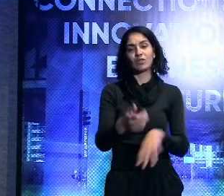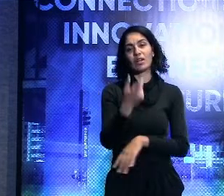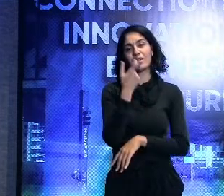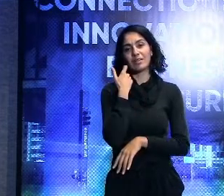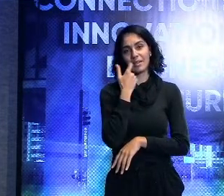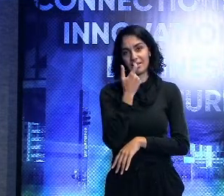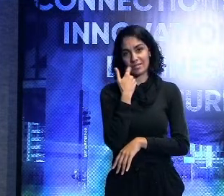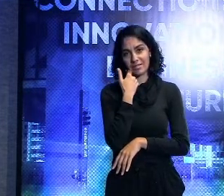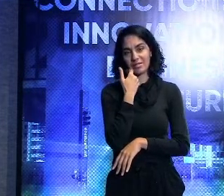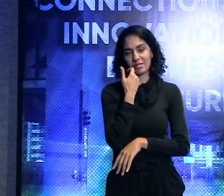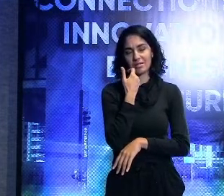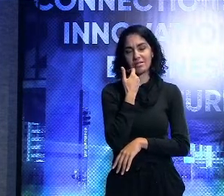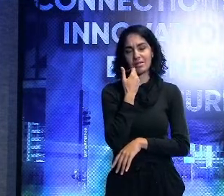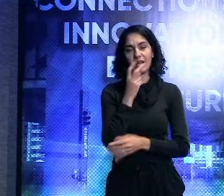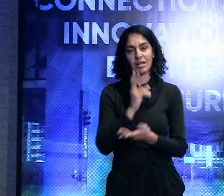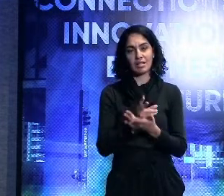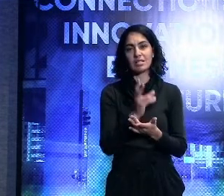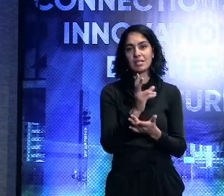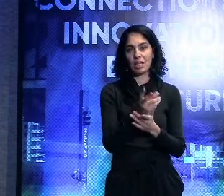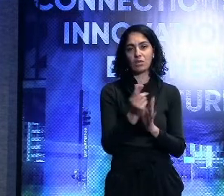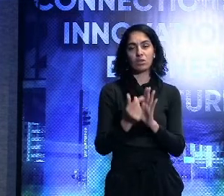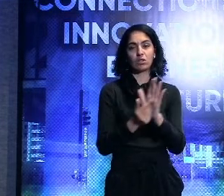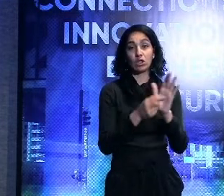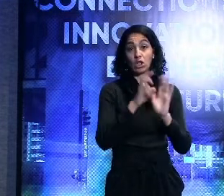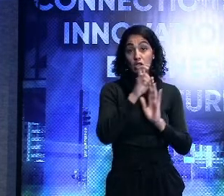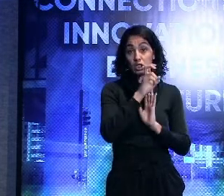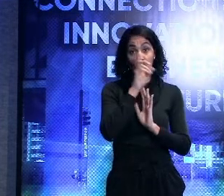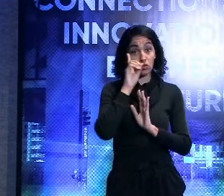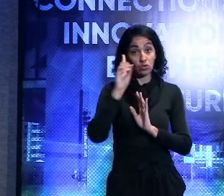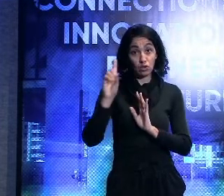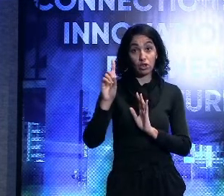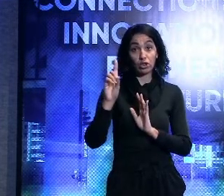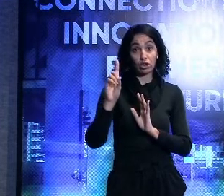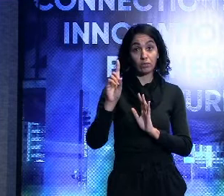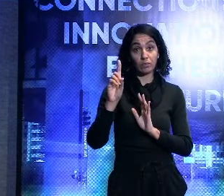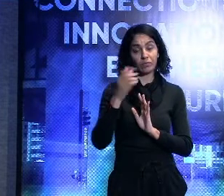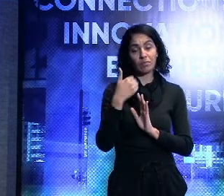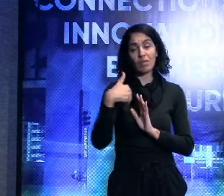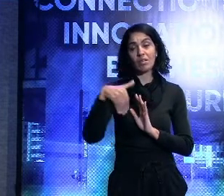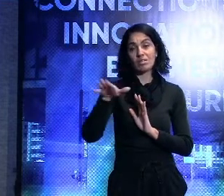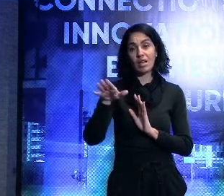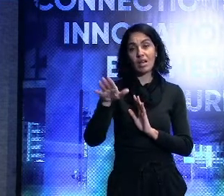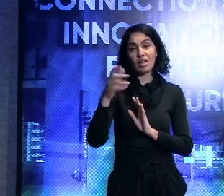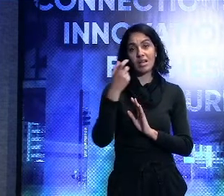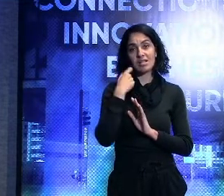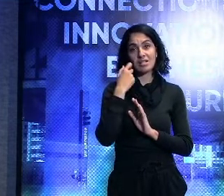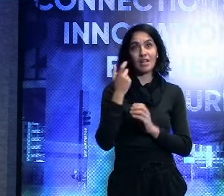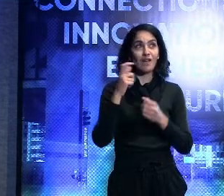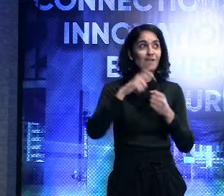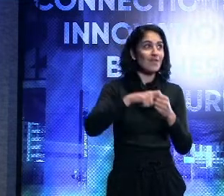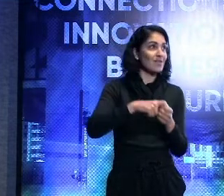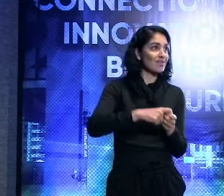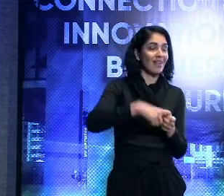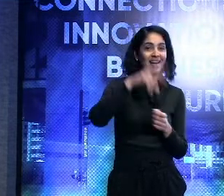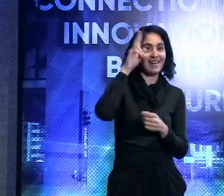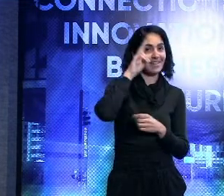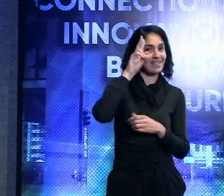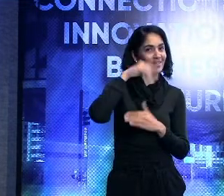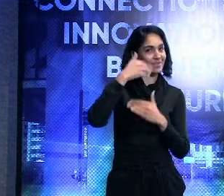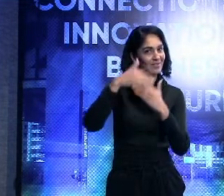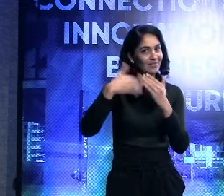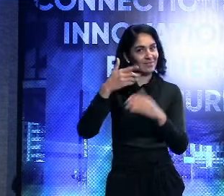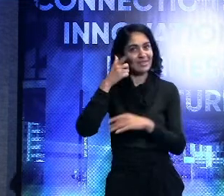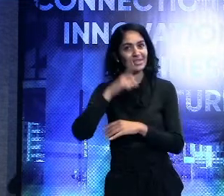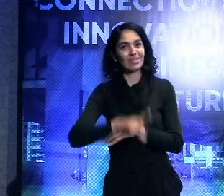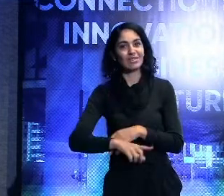gente geralmente conhece a sprint, 5 dias corridos, né, a gente sai ali de sexta-feira querendo voltar na segunda e fazer o processo tudo de novo, porque a gente está